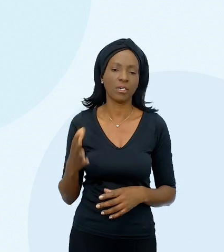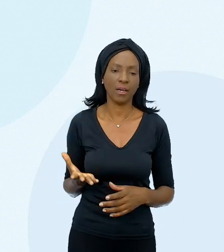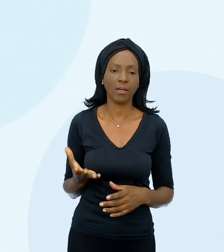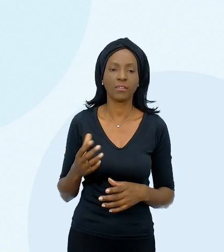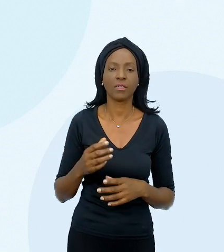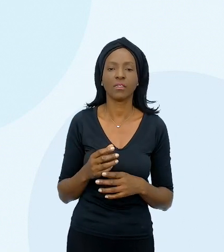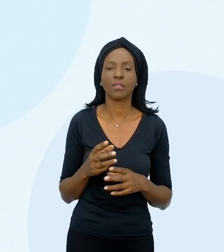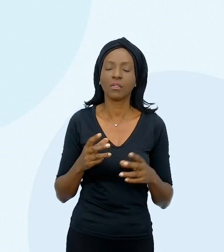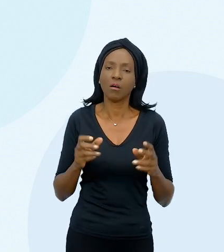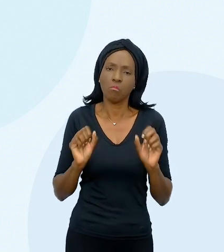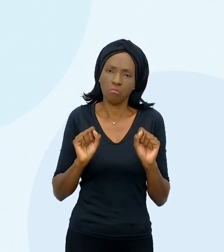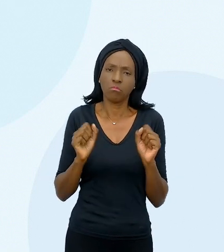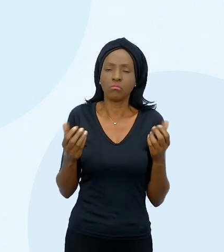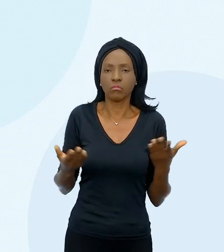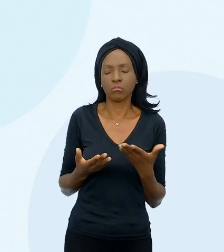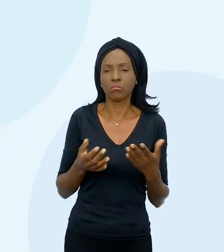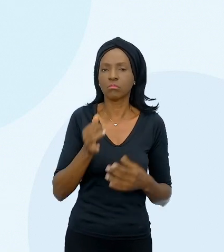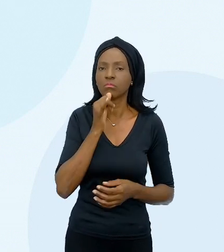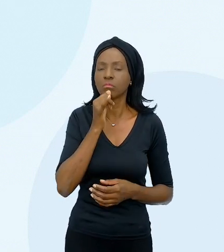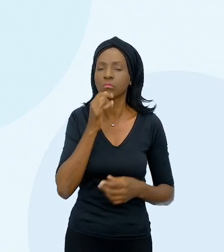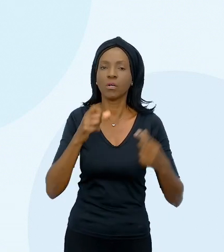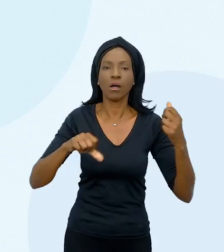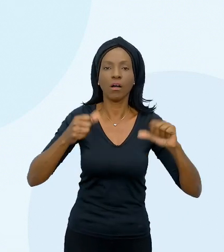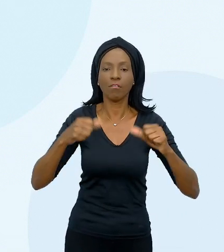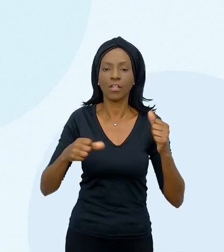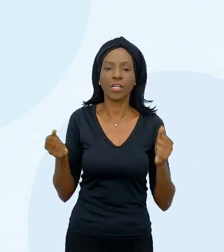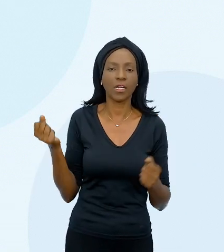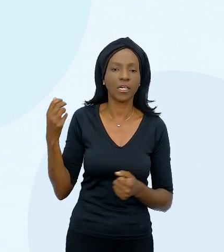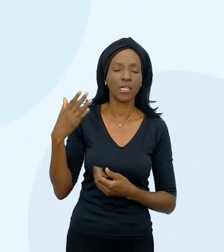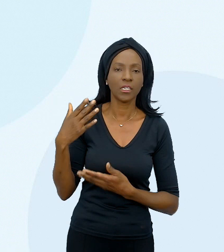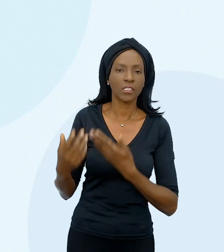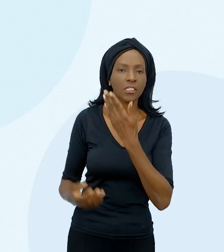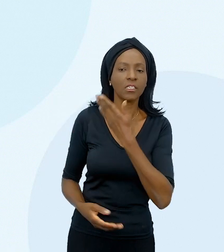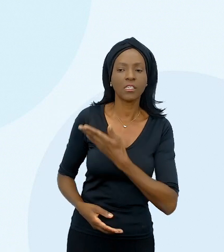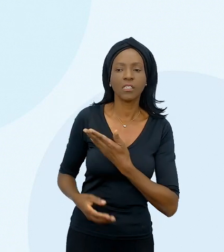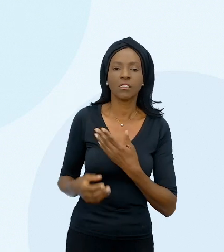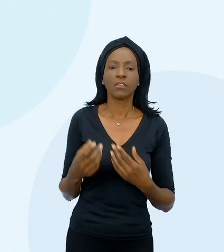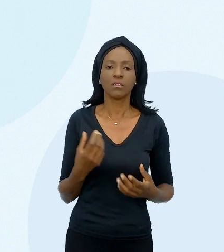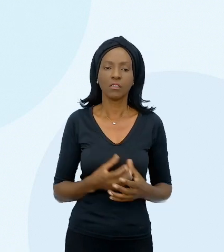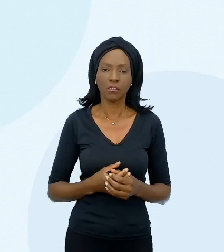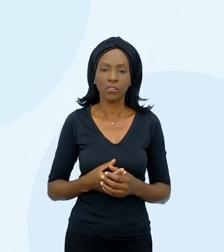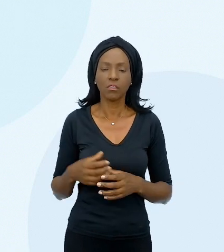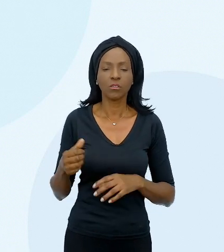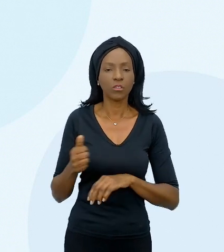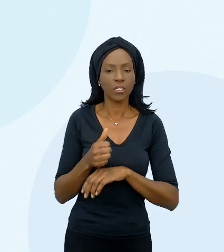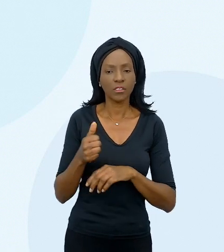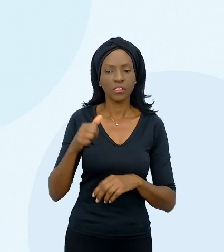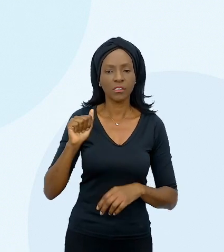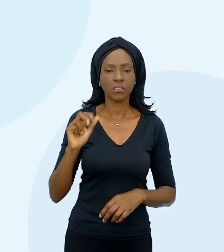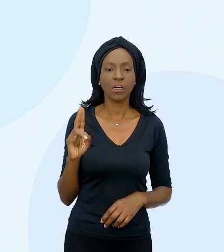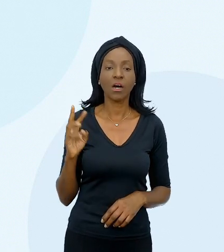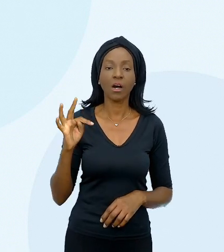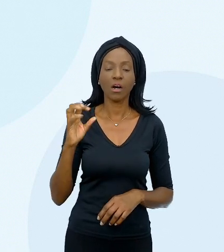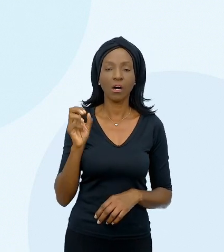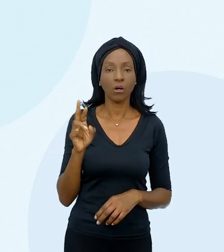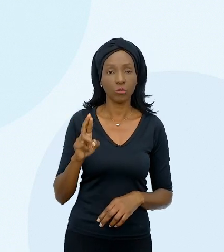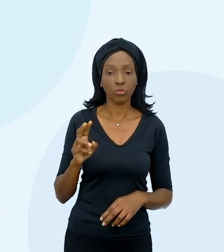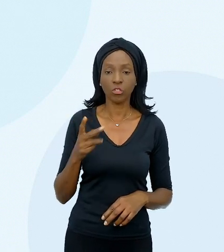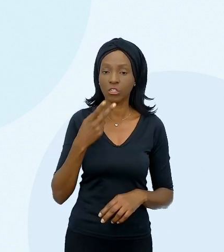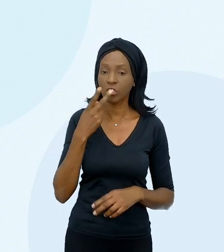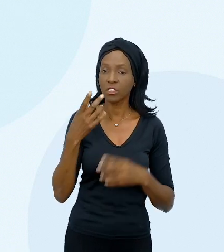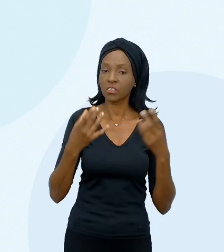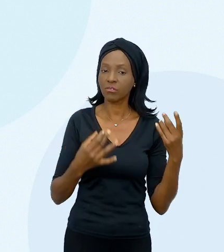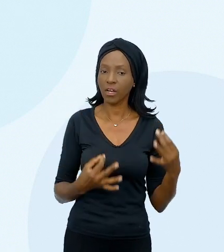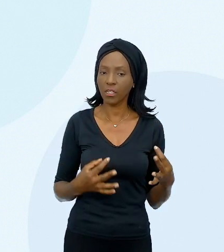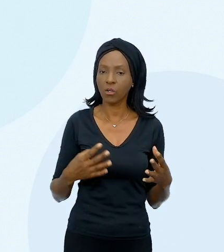agora, por exemplo, analisar aqui nesse novo slide, os mesmos autores, eles colocam o seguinte, que as metodologias